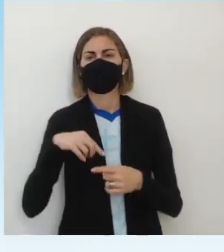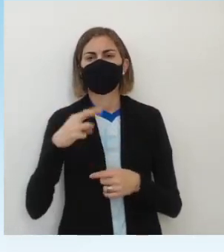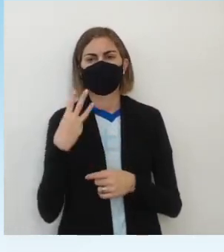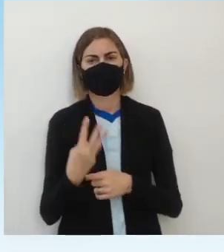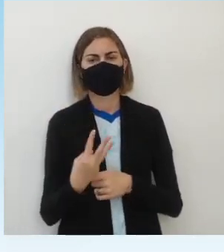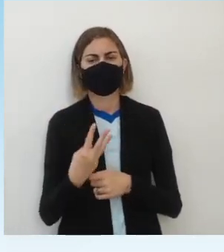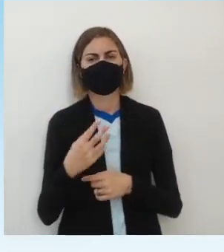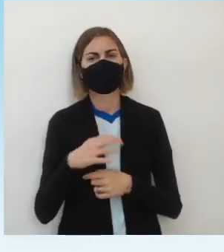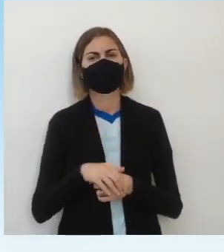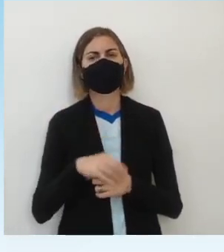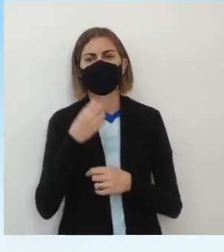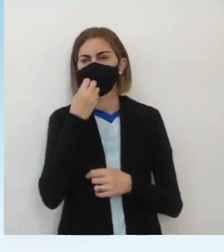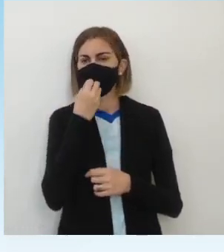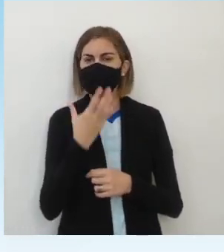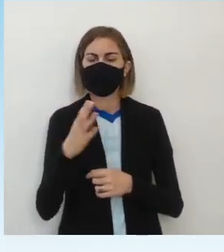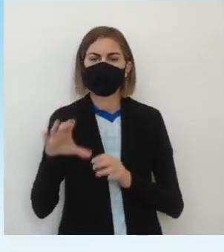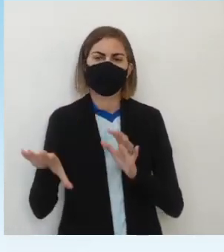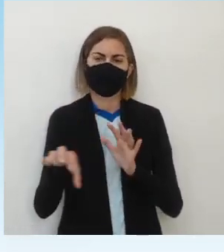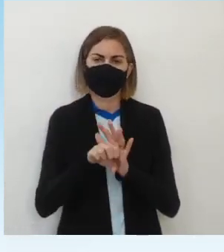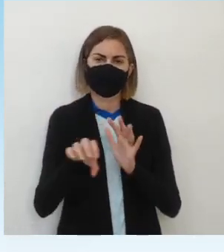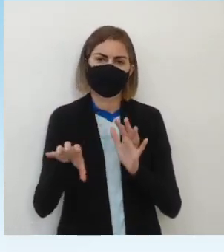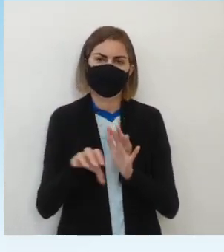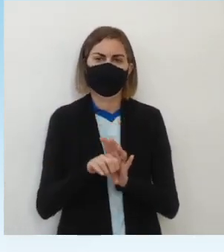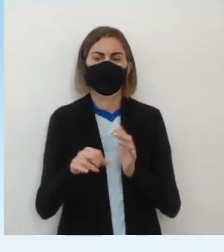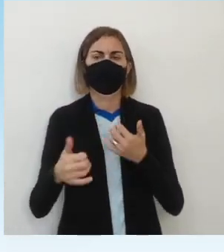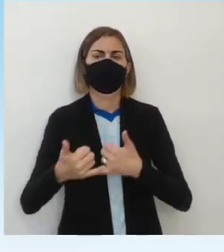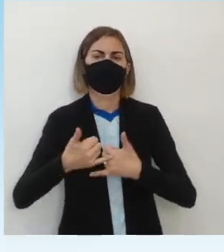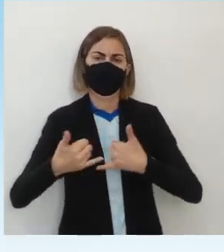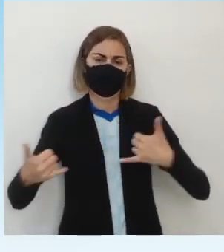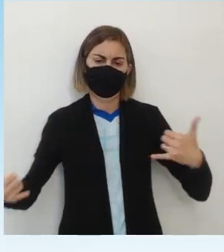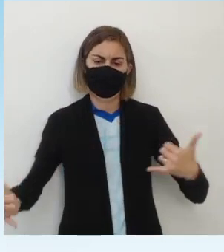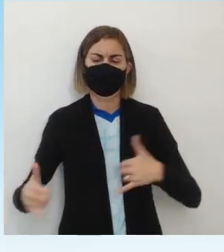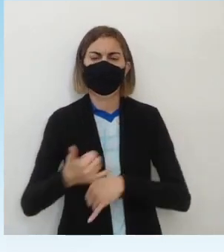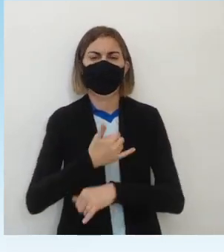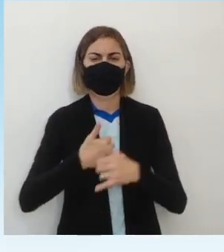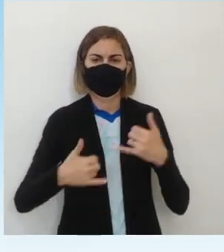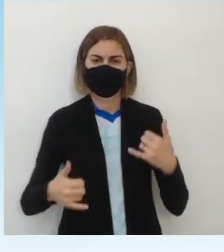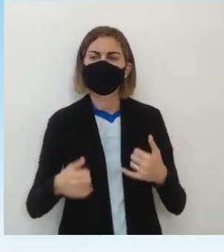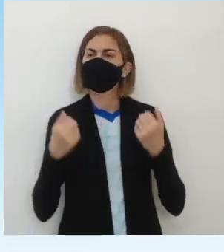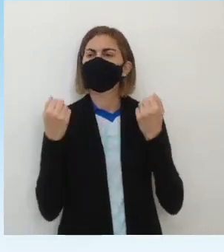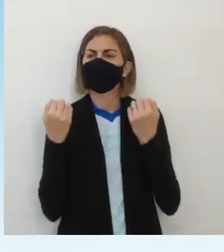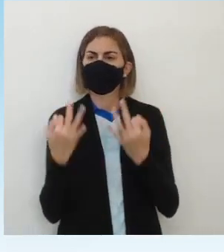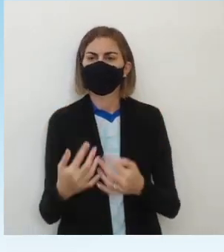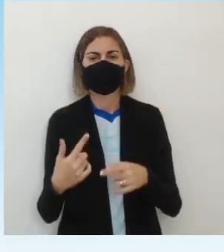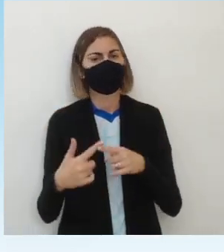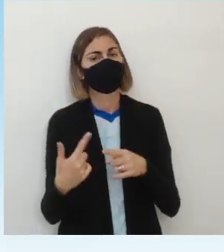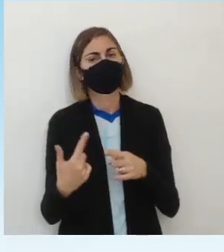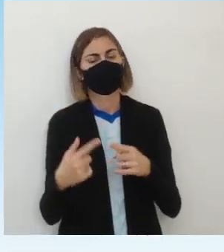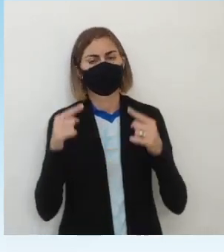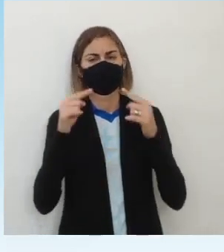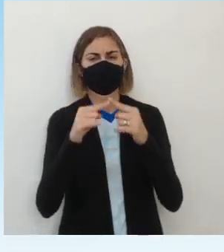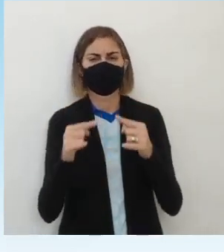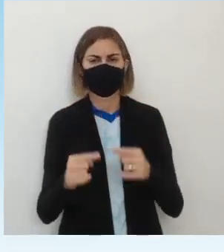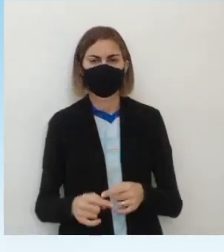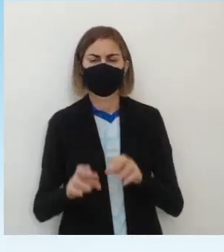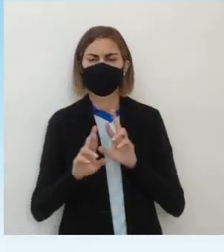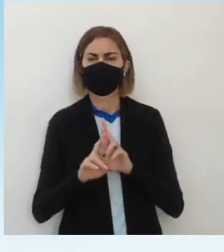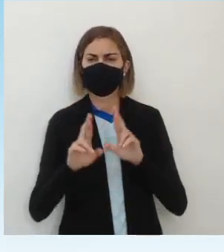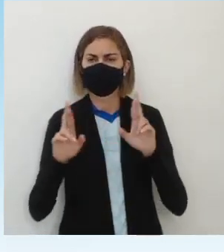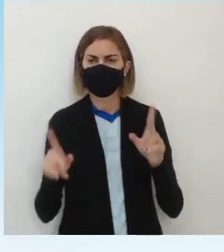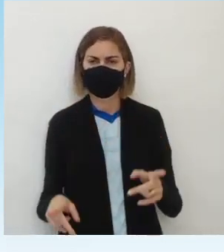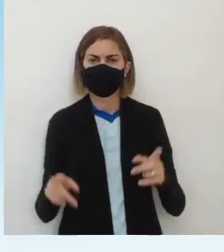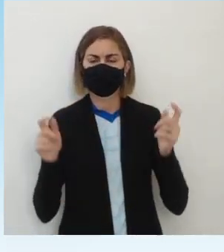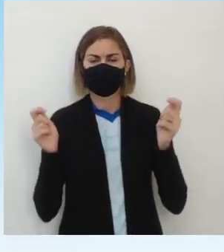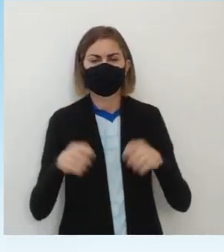item 3, ele fala que a boa condução da eletricidade é explicável, pois a aplicação de uma diferença